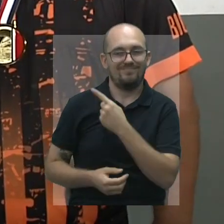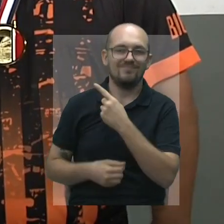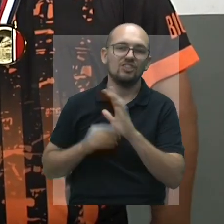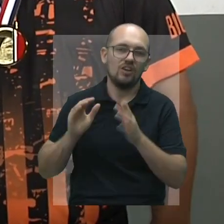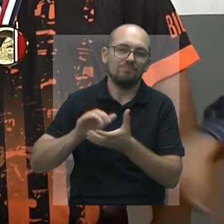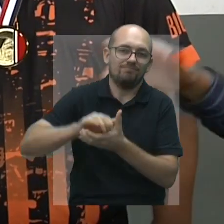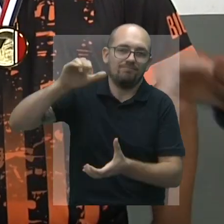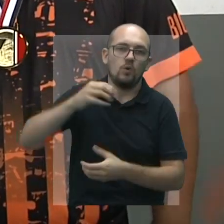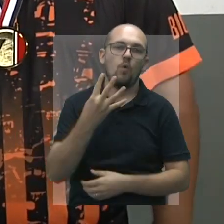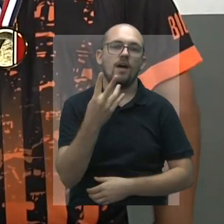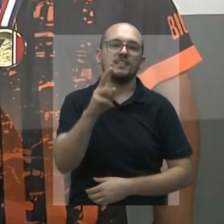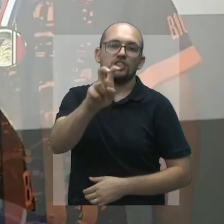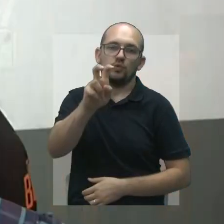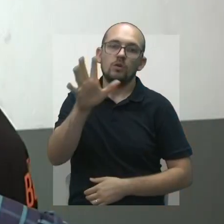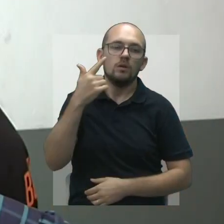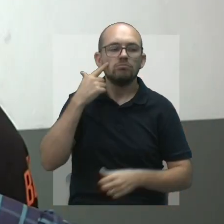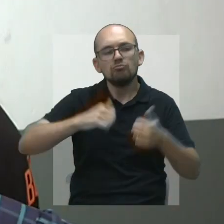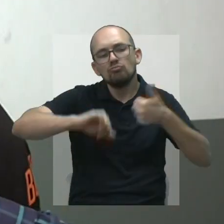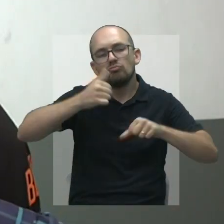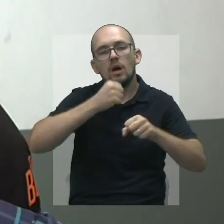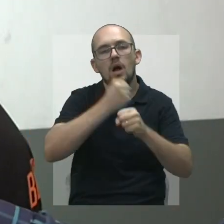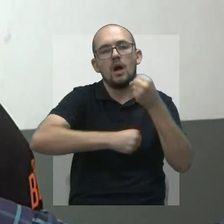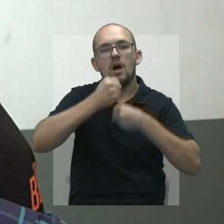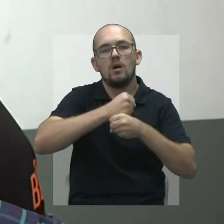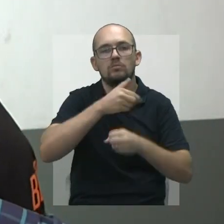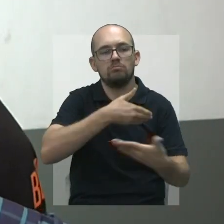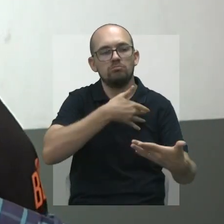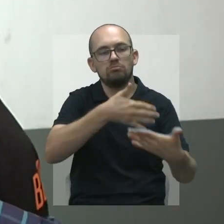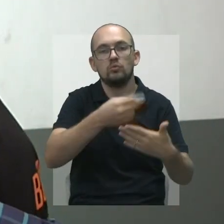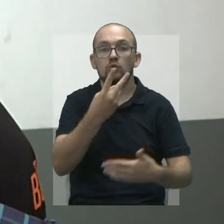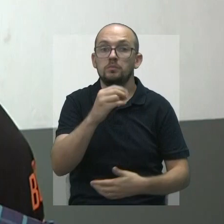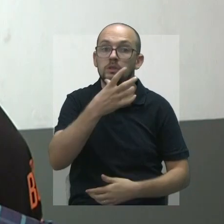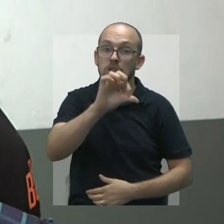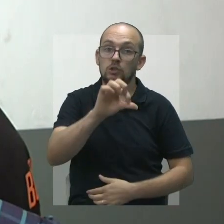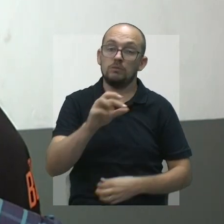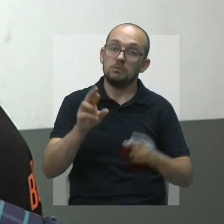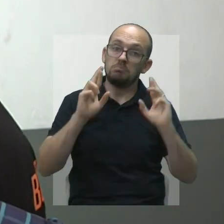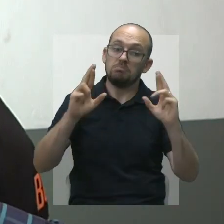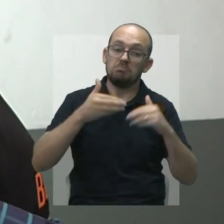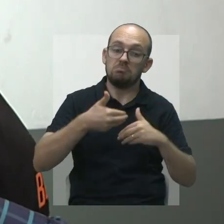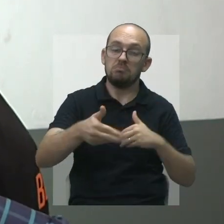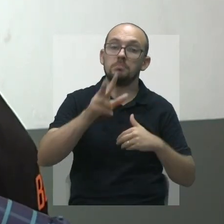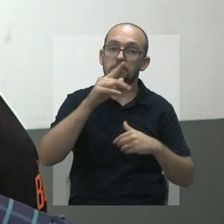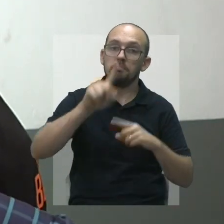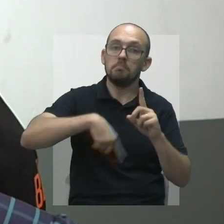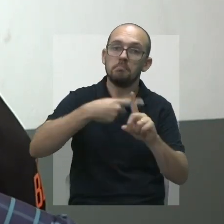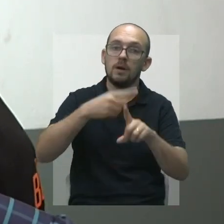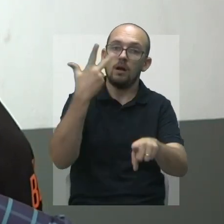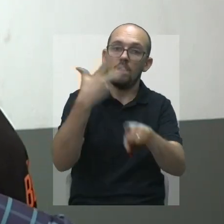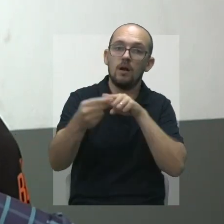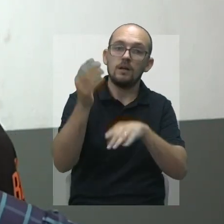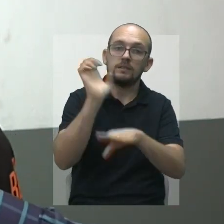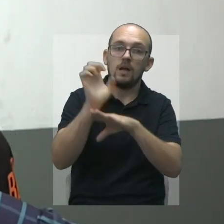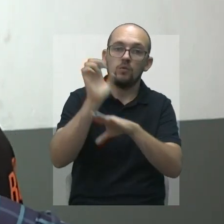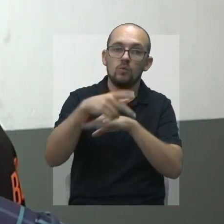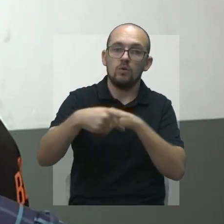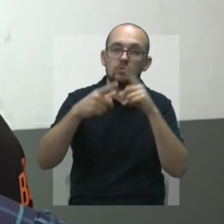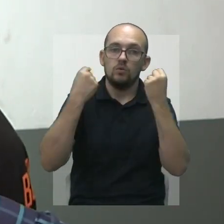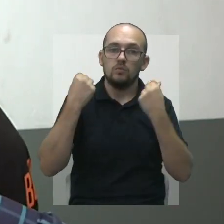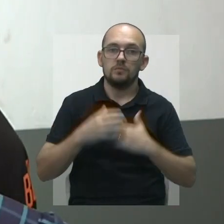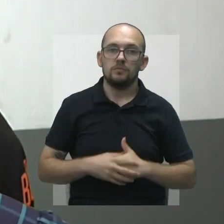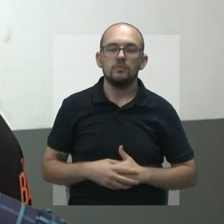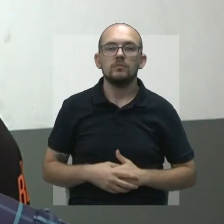avalia positivamente o ano de 2019, que ainda pode render mais uma conquista estadual para os atletas de Jaú.